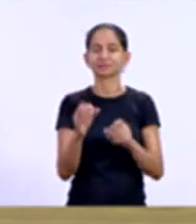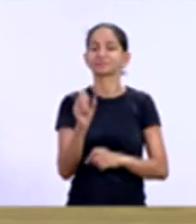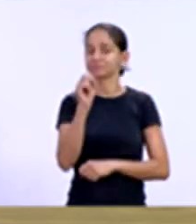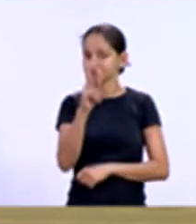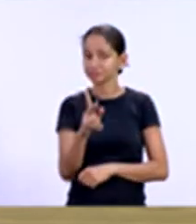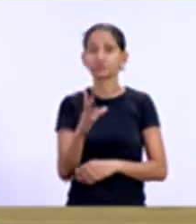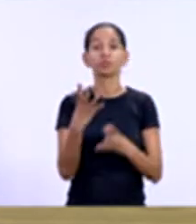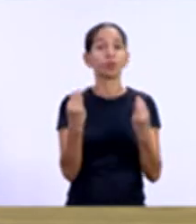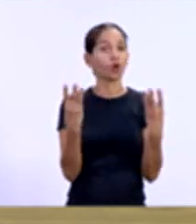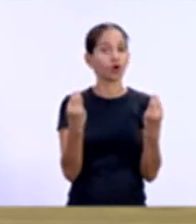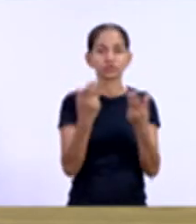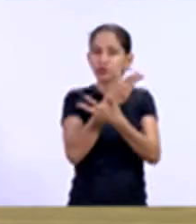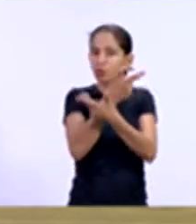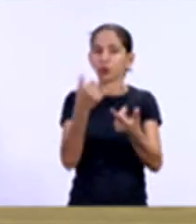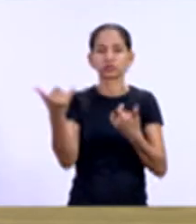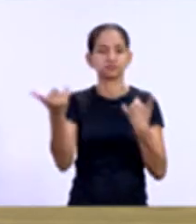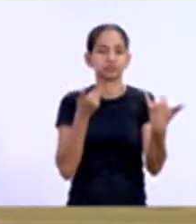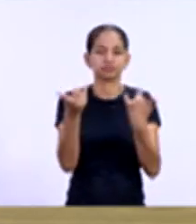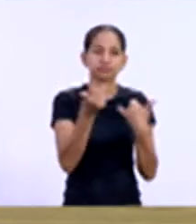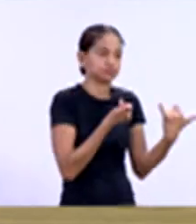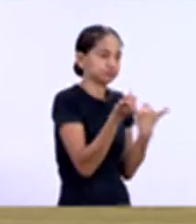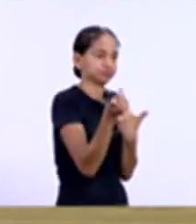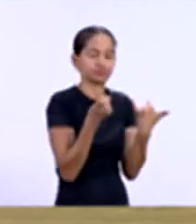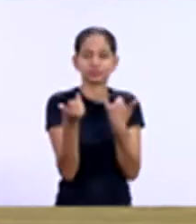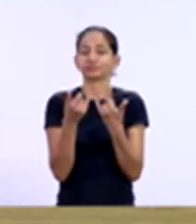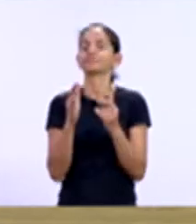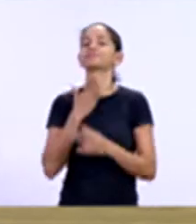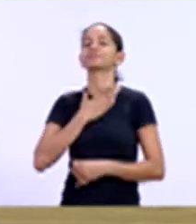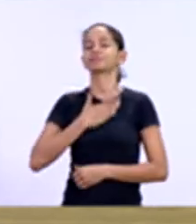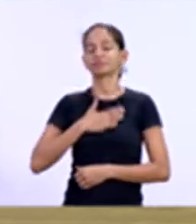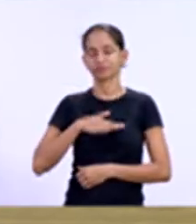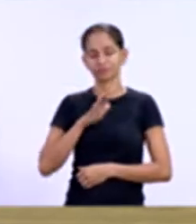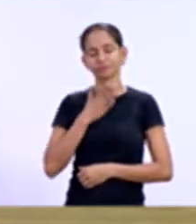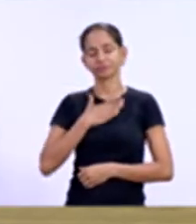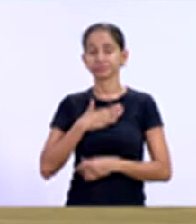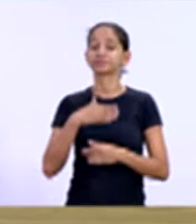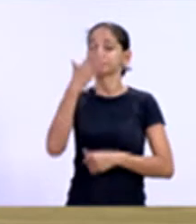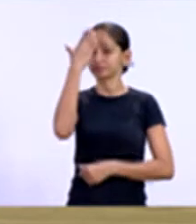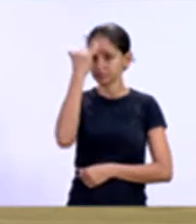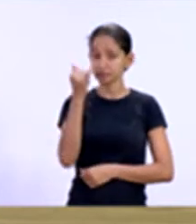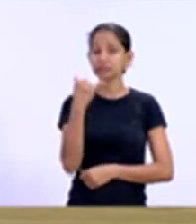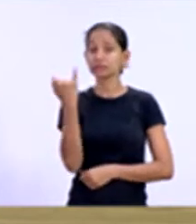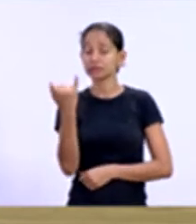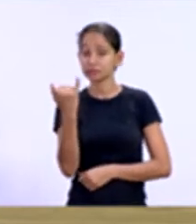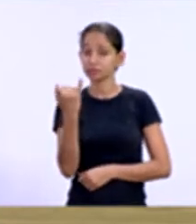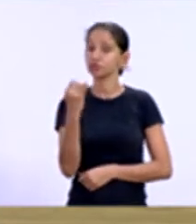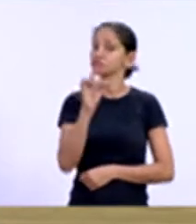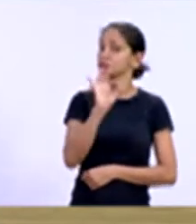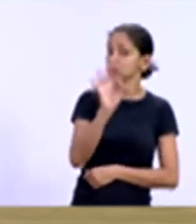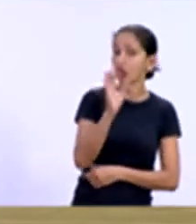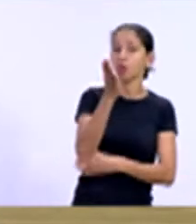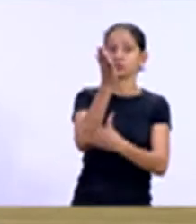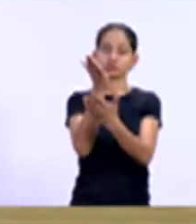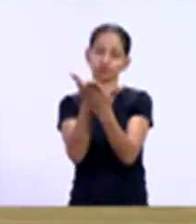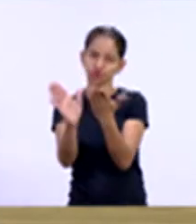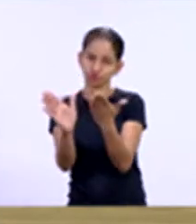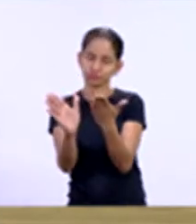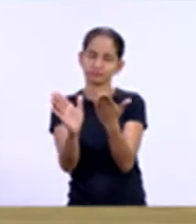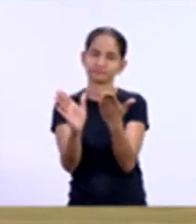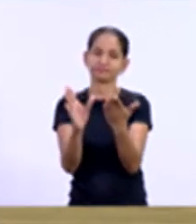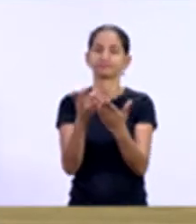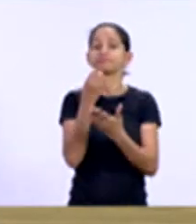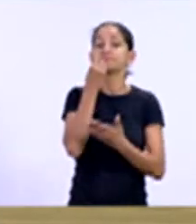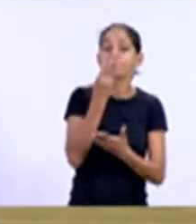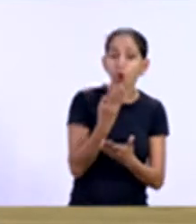muita informação que chega, então eu tenho que saber até separar essas informações. Eu preciso, então,